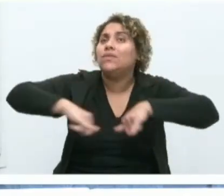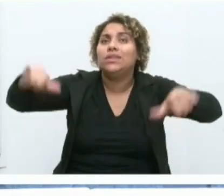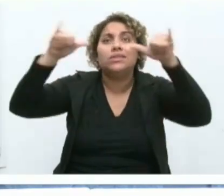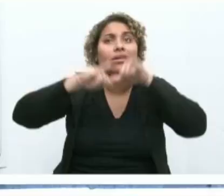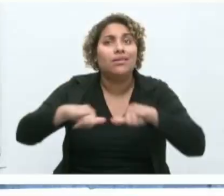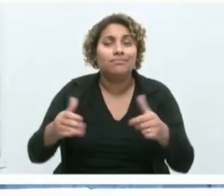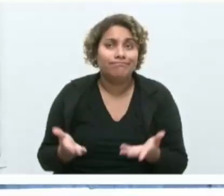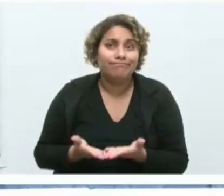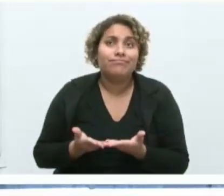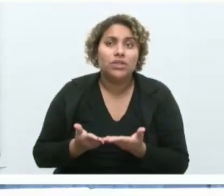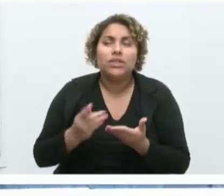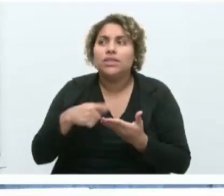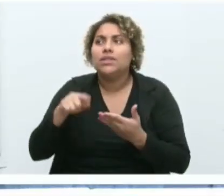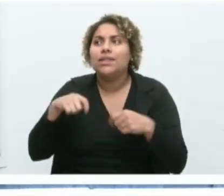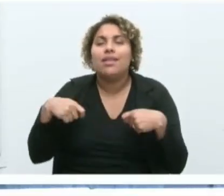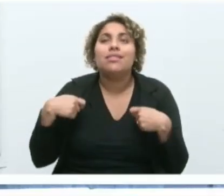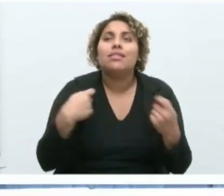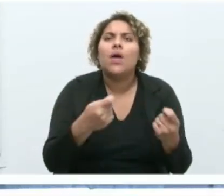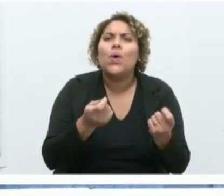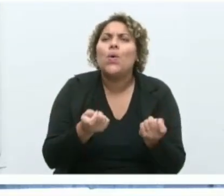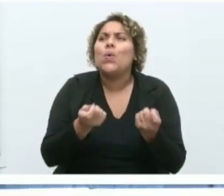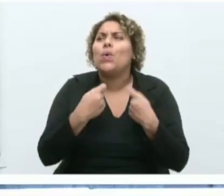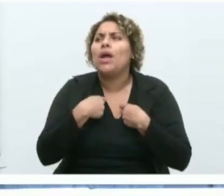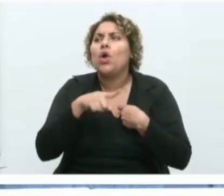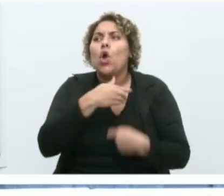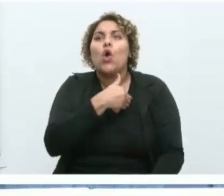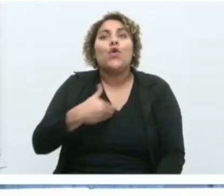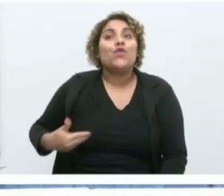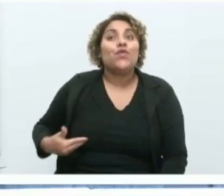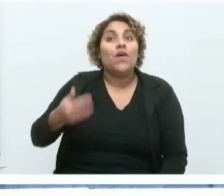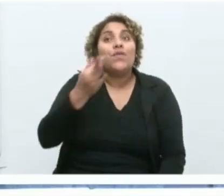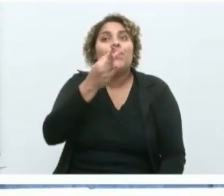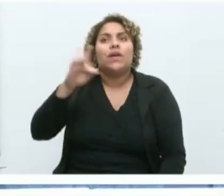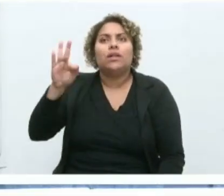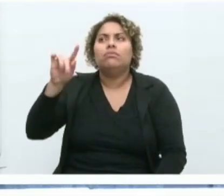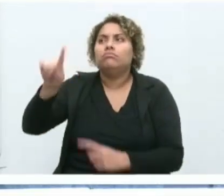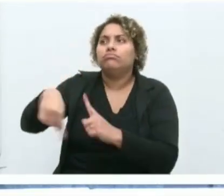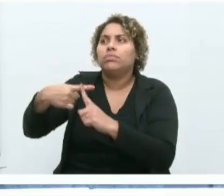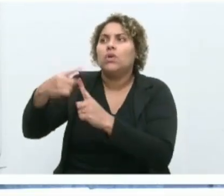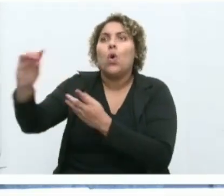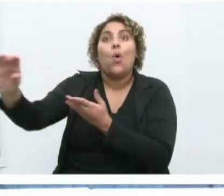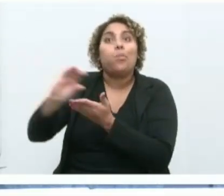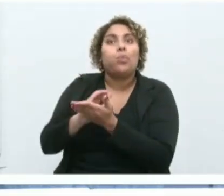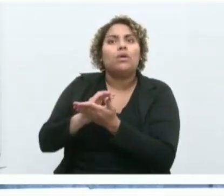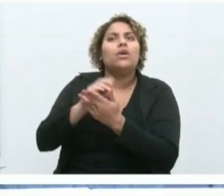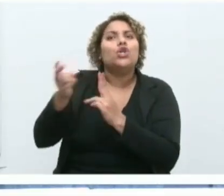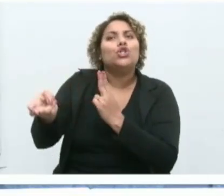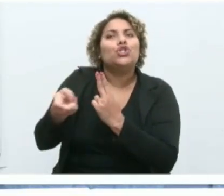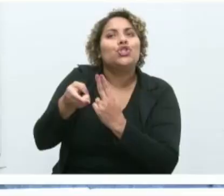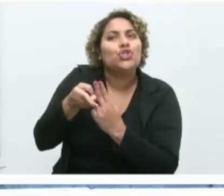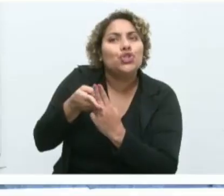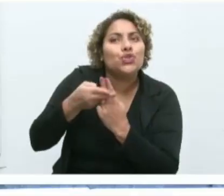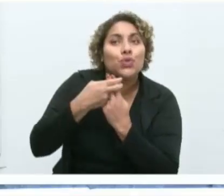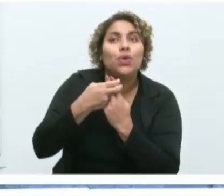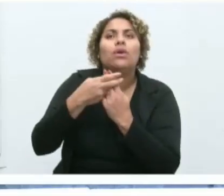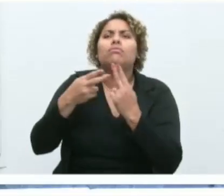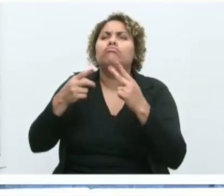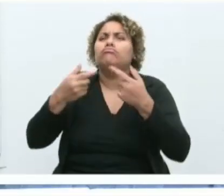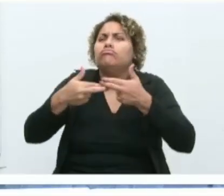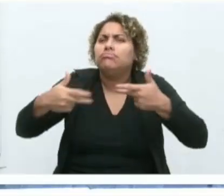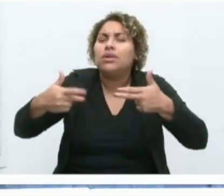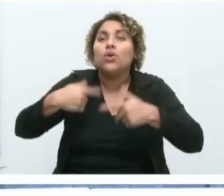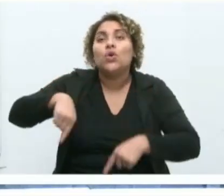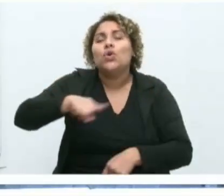informatiza, você cobra do governo federal, porque tem um repasse pelo SUS, né, através do DataSUS, do eSUS, você